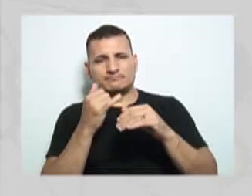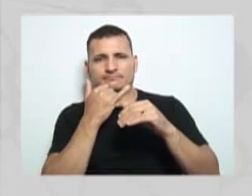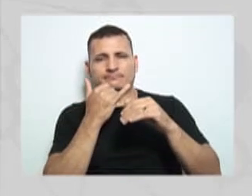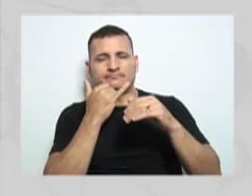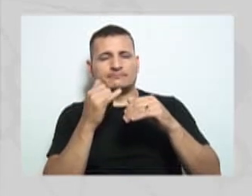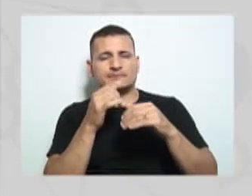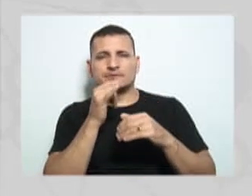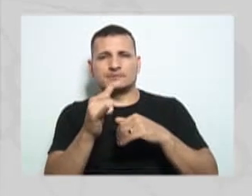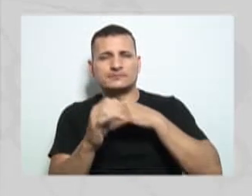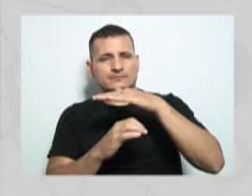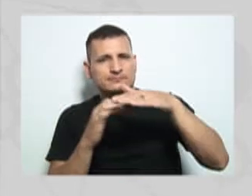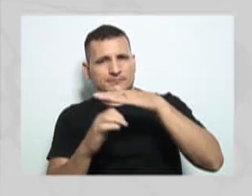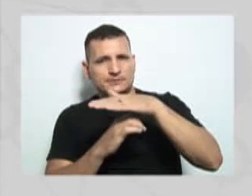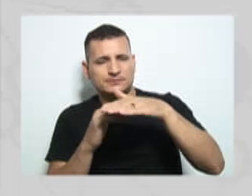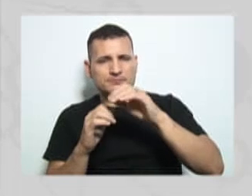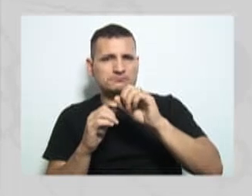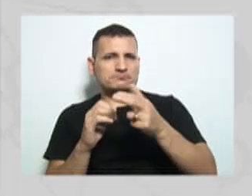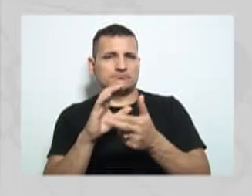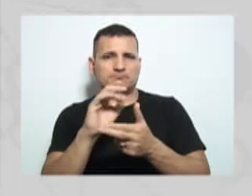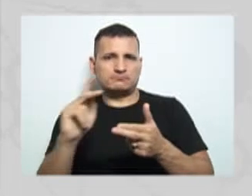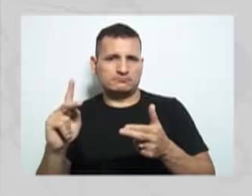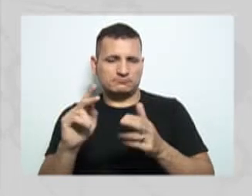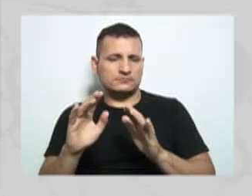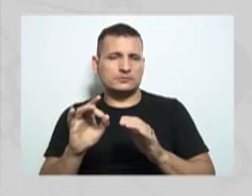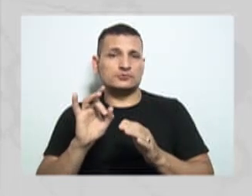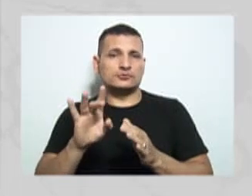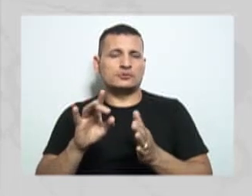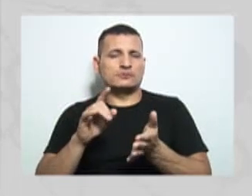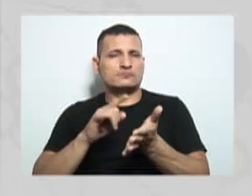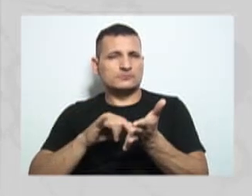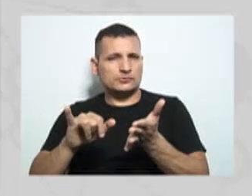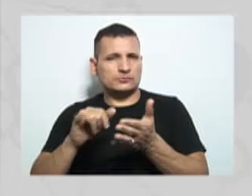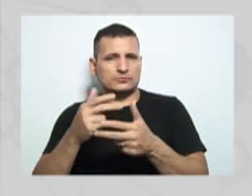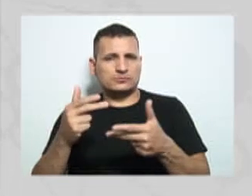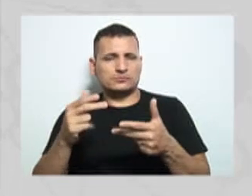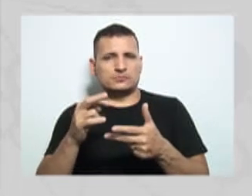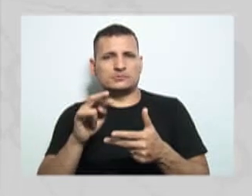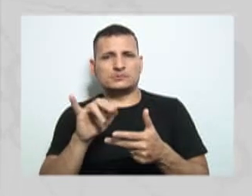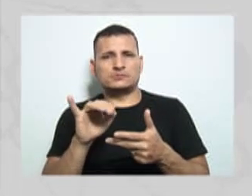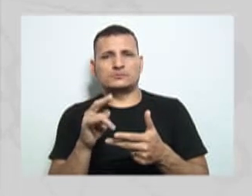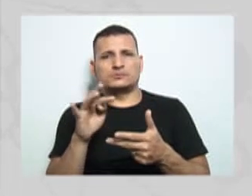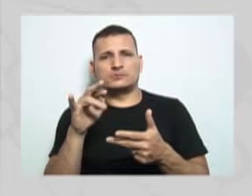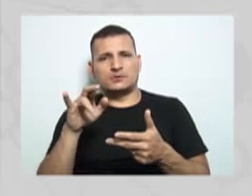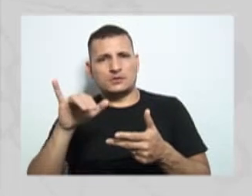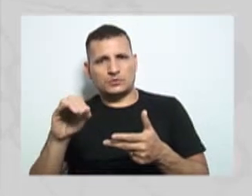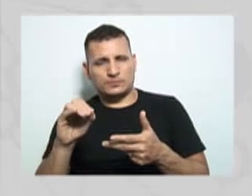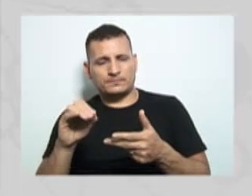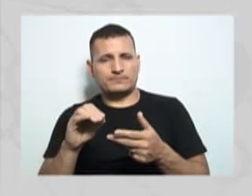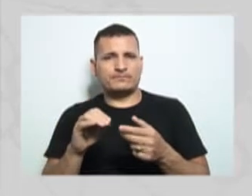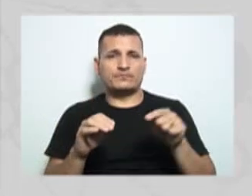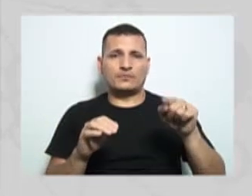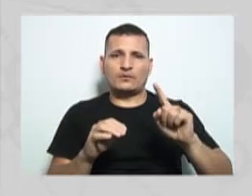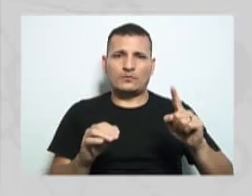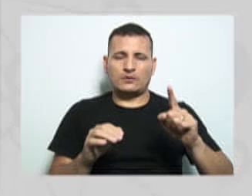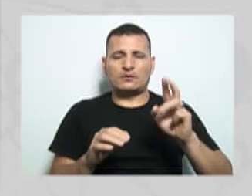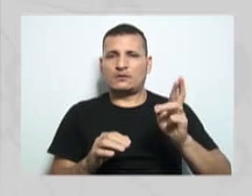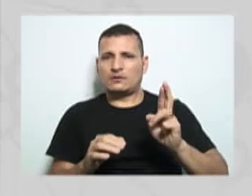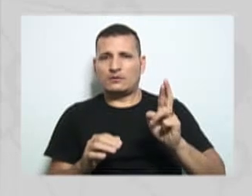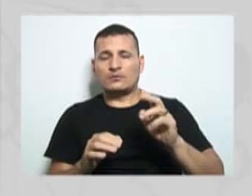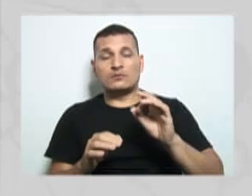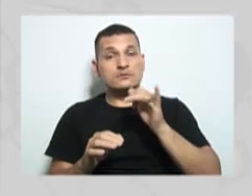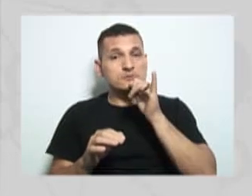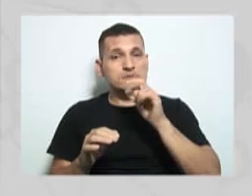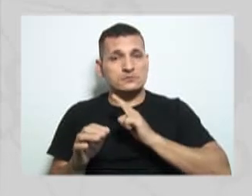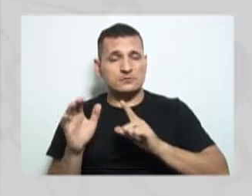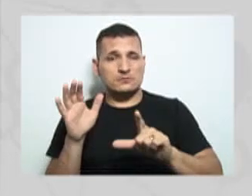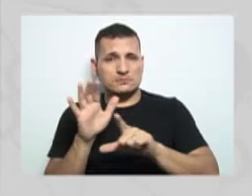Não se aplica a pessoas jurídicas tributadas pelo lucro real, exceto nos casos específicos previstos em lei.